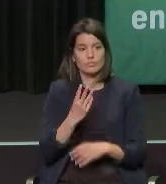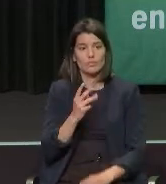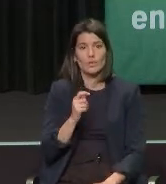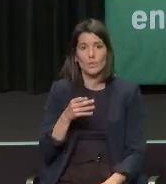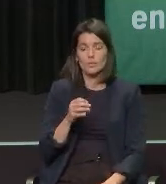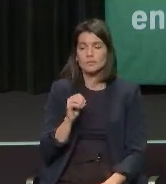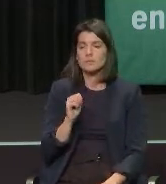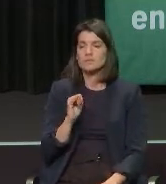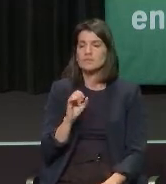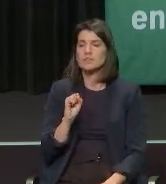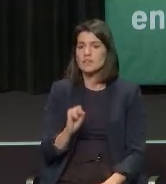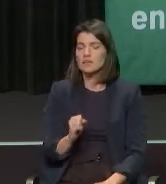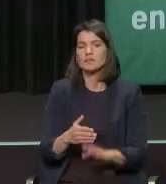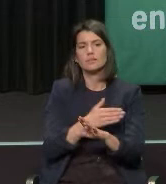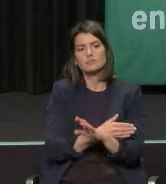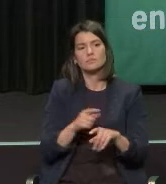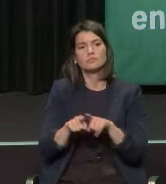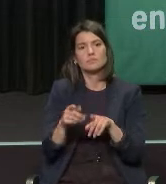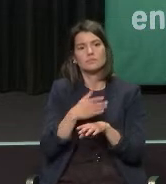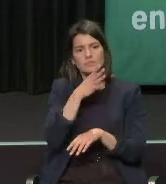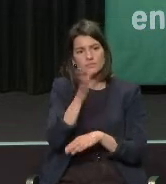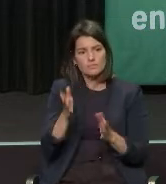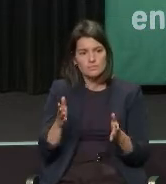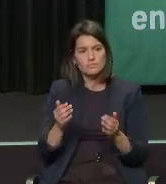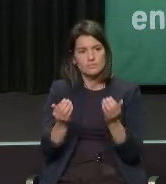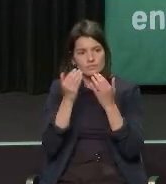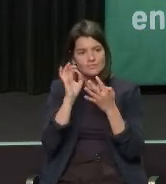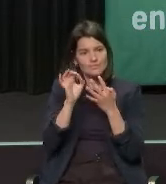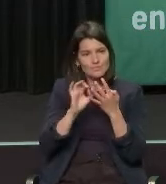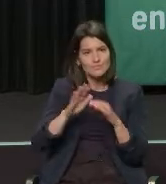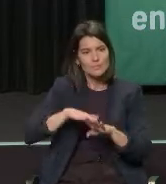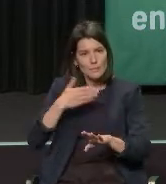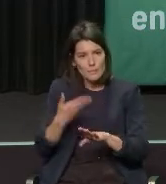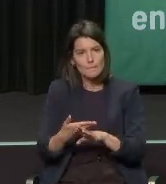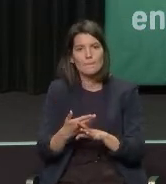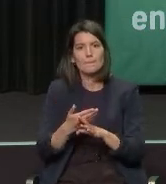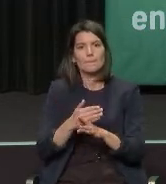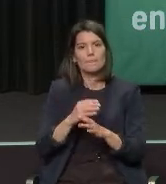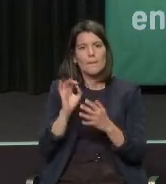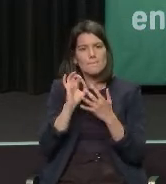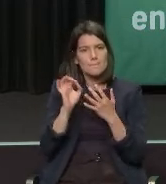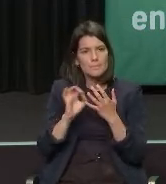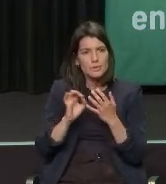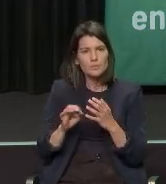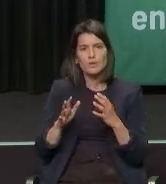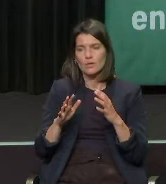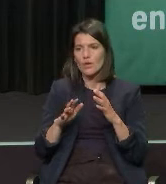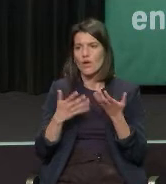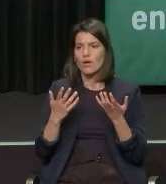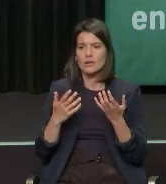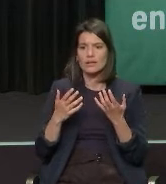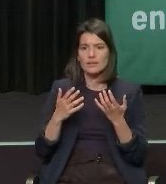linha de desenvolvimento daquilo que eu vos mostrava anteriormente, que tivesse informação mais detalhada, portanto, com maior pormenor espacial, que permitisse-nos